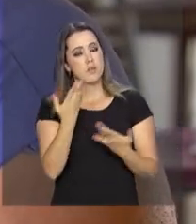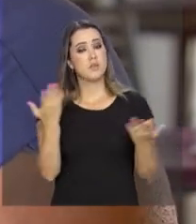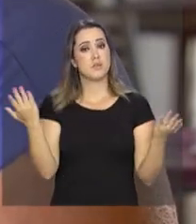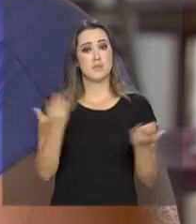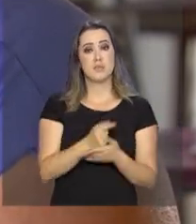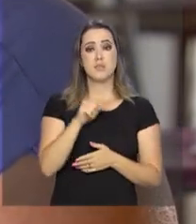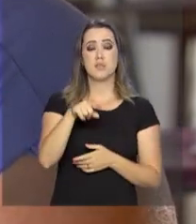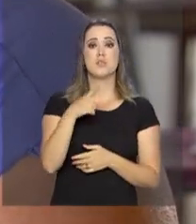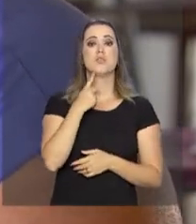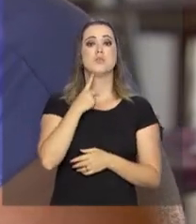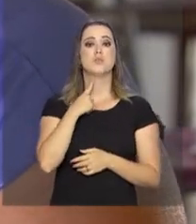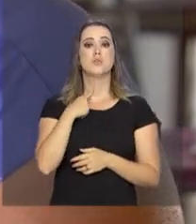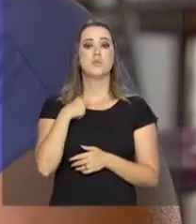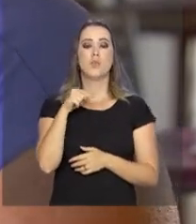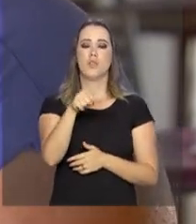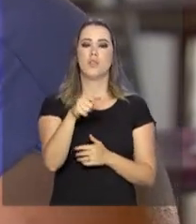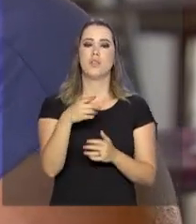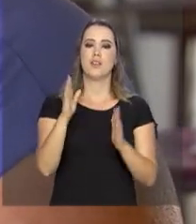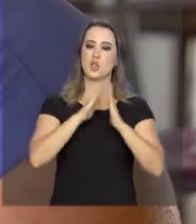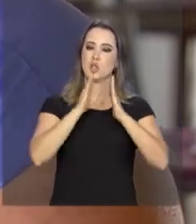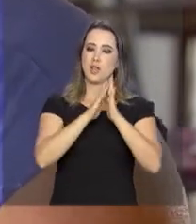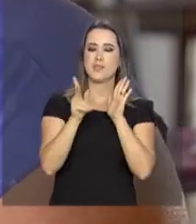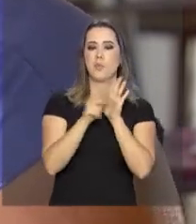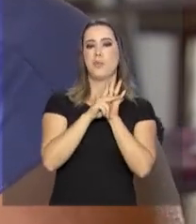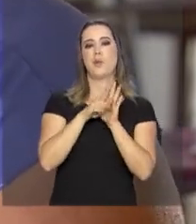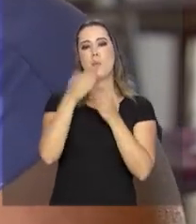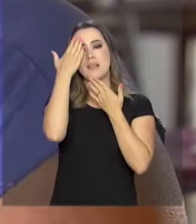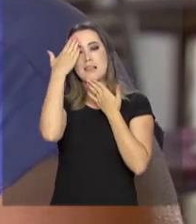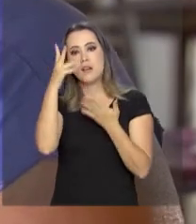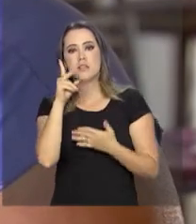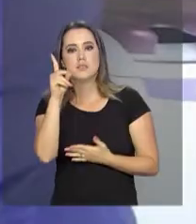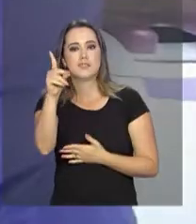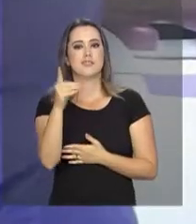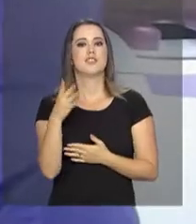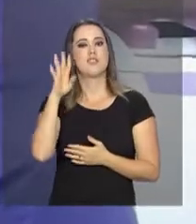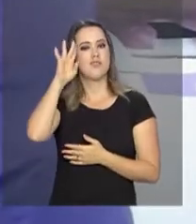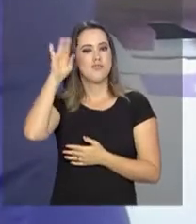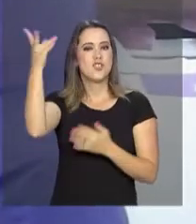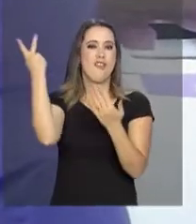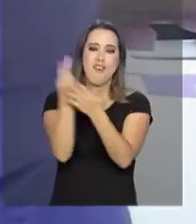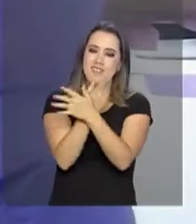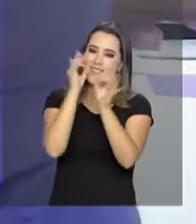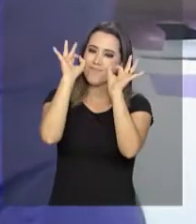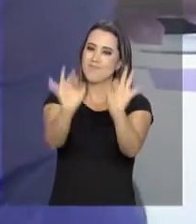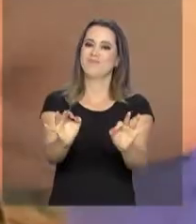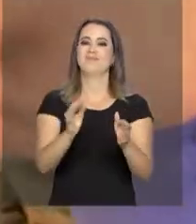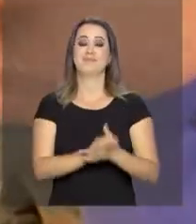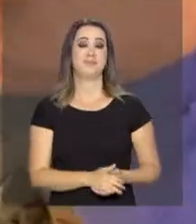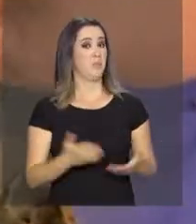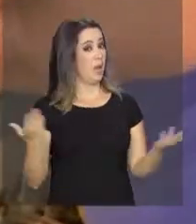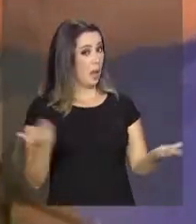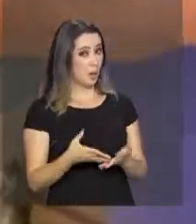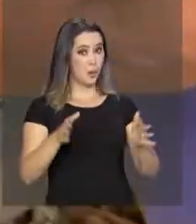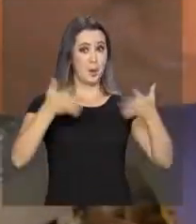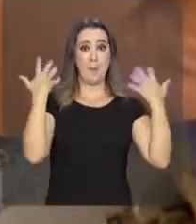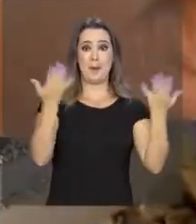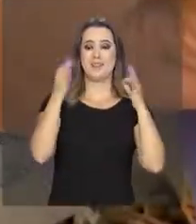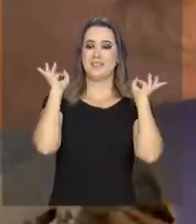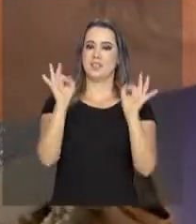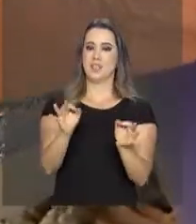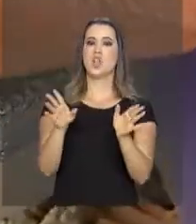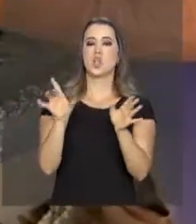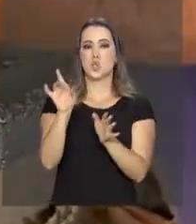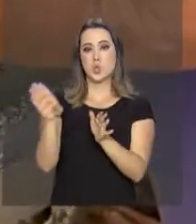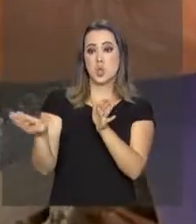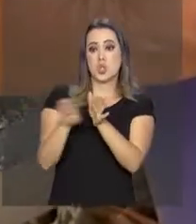eu tinha vontade. Graças a Deus que realizei meu sonho. Agora, para a alegria ficar completa, é só a água do Velho